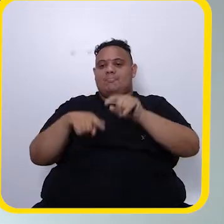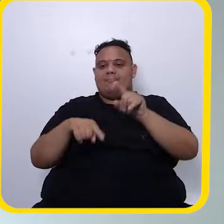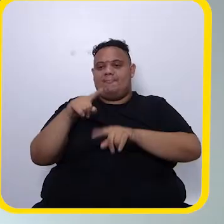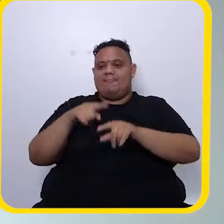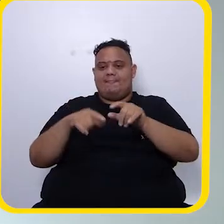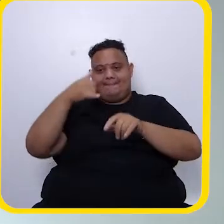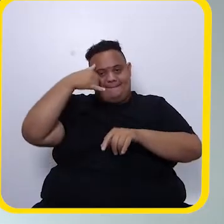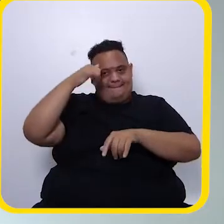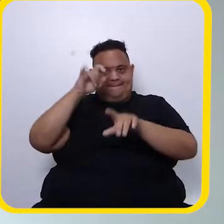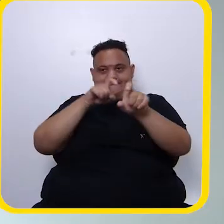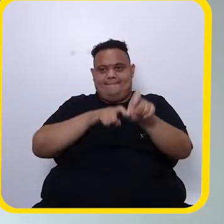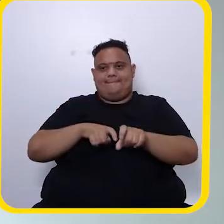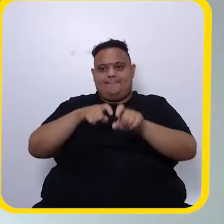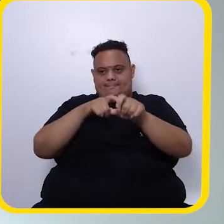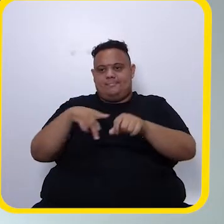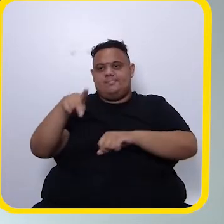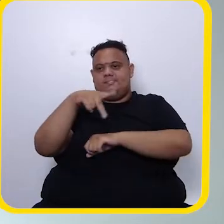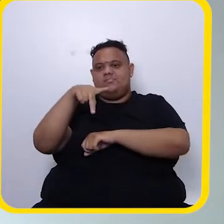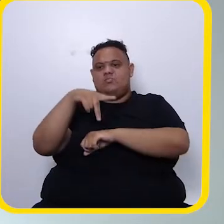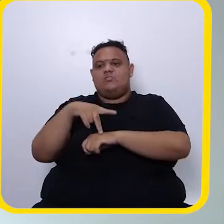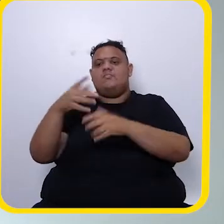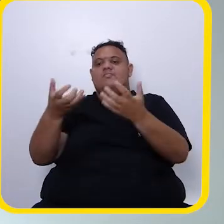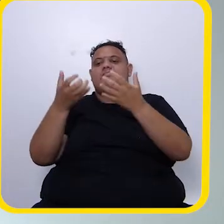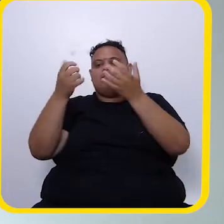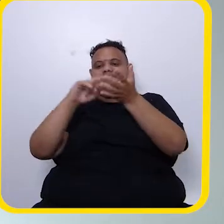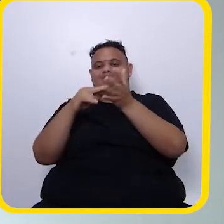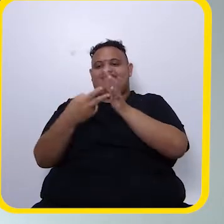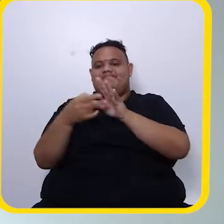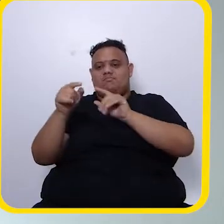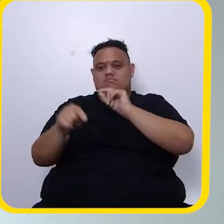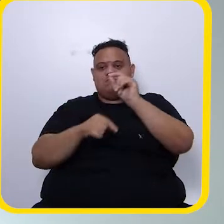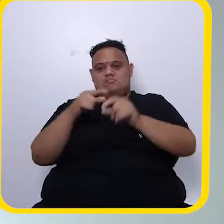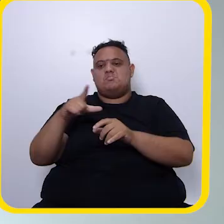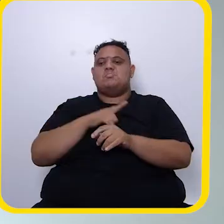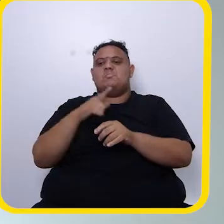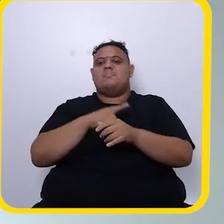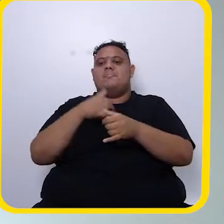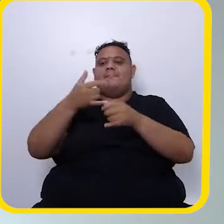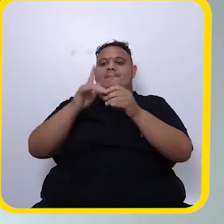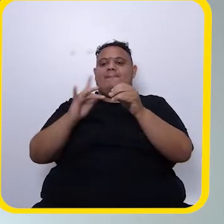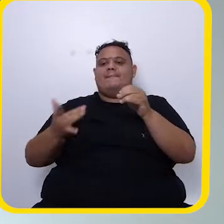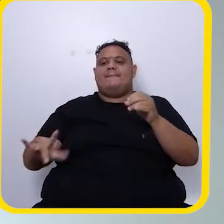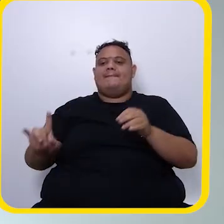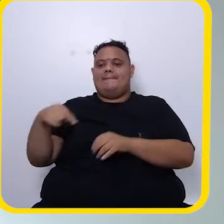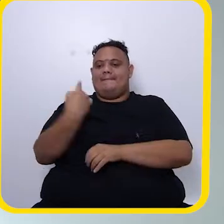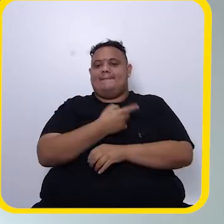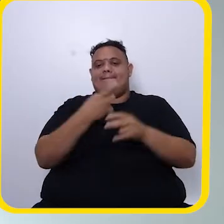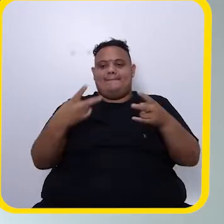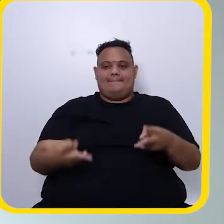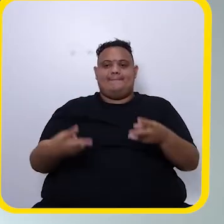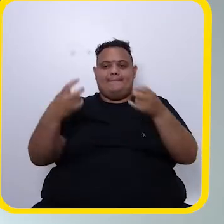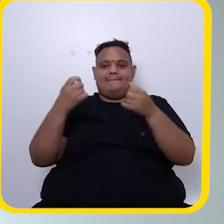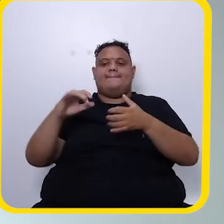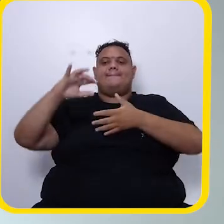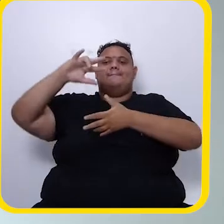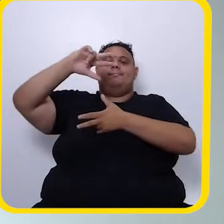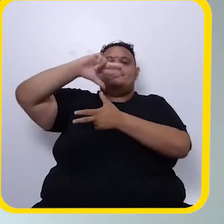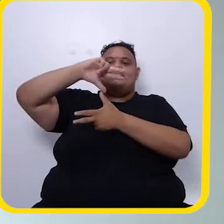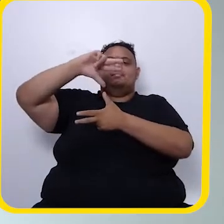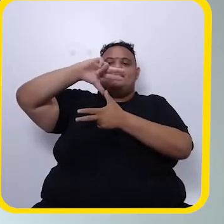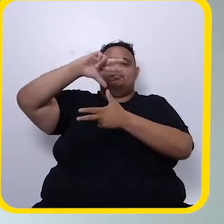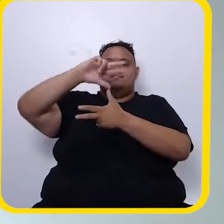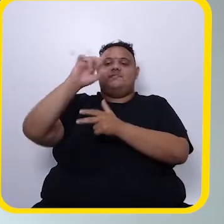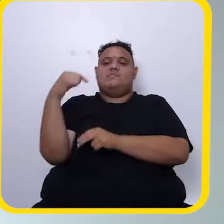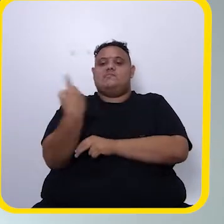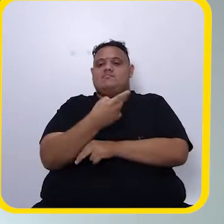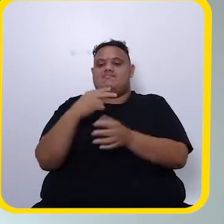a produção agropecuária nesses países. Isso quer dizer o quê? Apesar de ter uma base agropecuária, como nós vimos aí na América